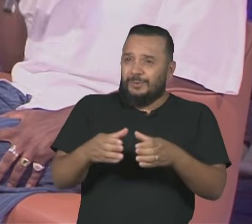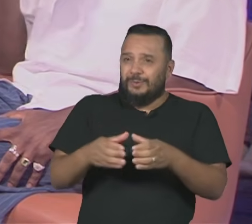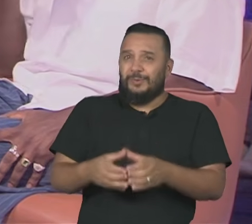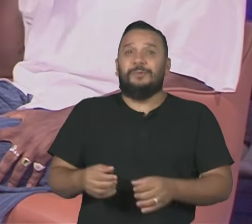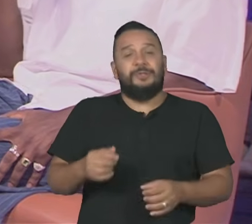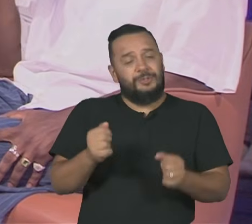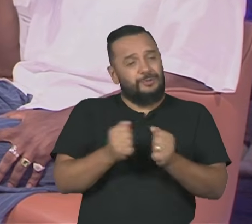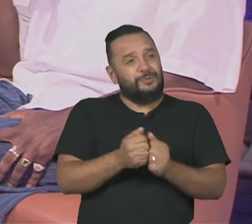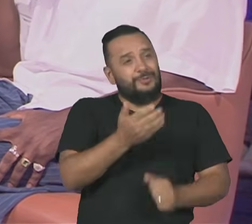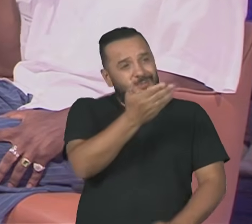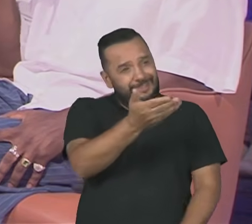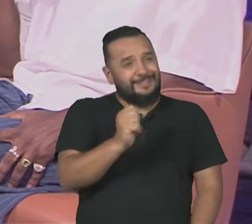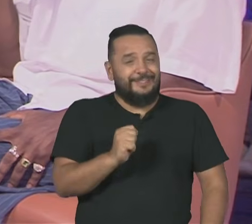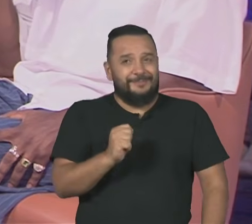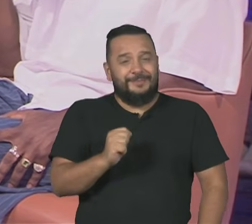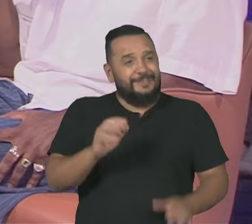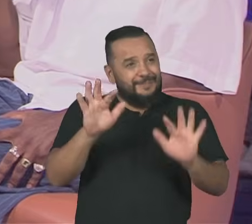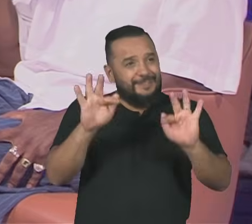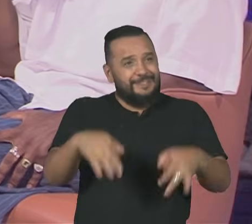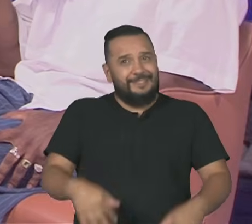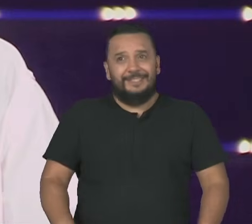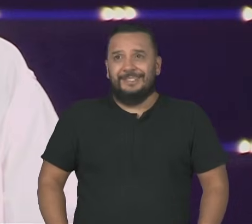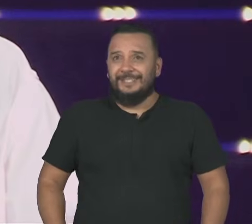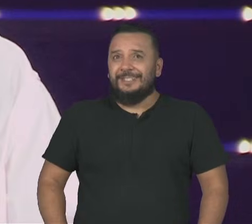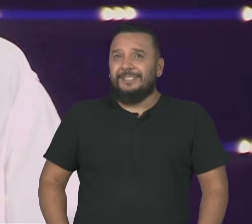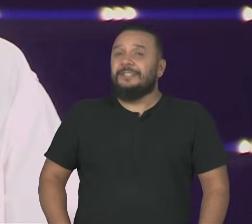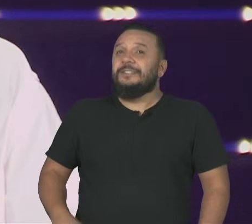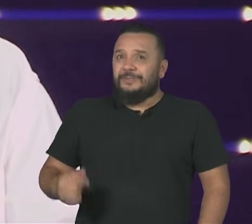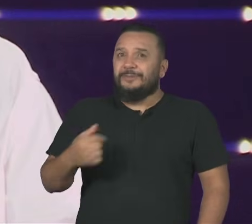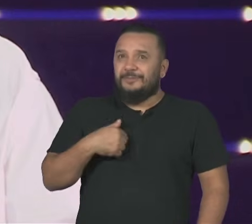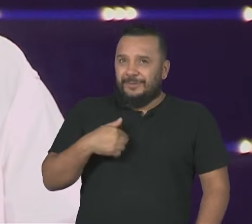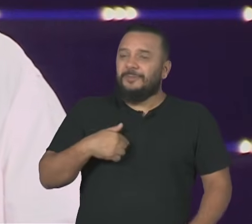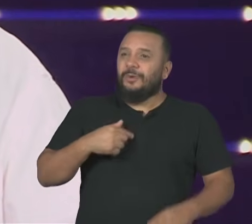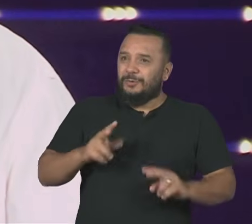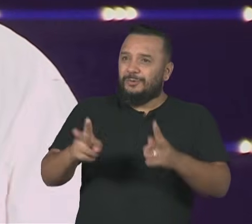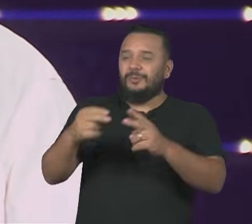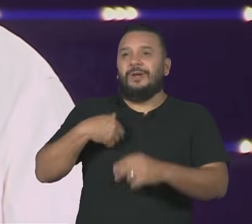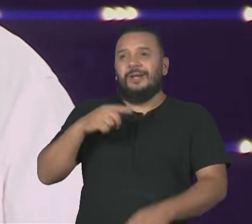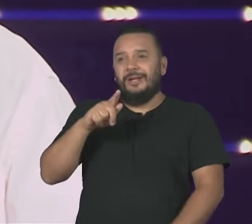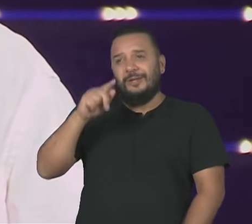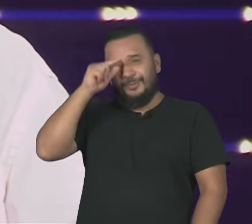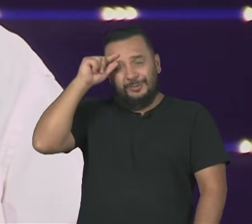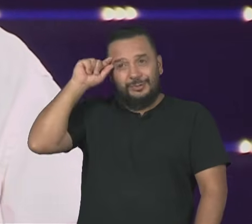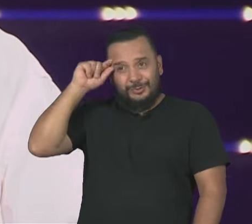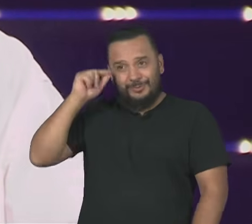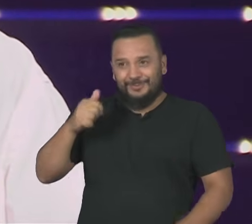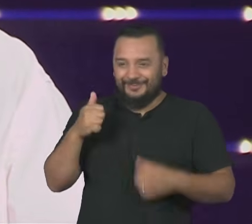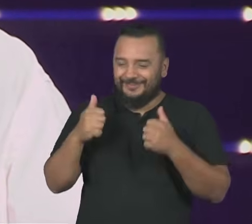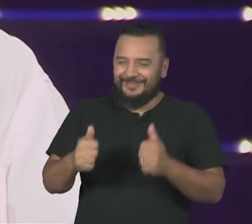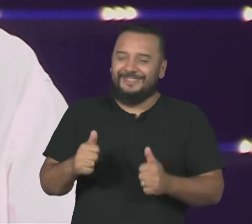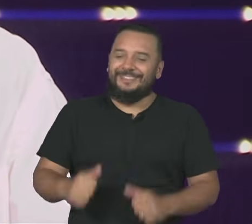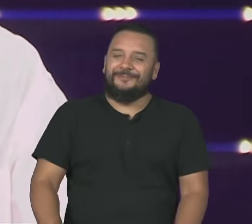com você, para Você tava encerrar falando esse... de Gilberto Gil, vamos continuar com Gilberto Vamos Gil. de Gilberto assim, uma Gil, coisa, vamos lá. plateia cantar.